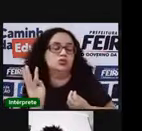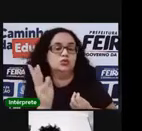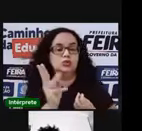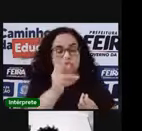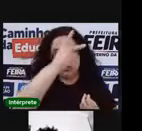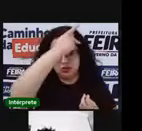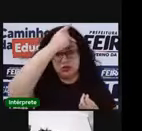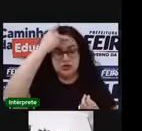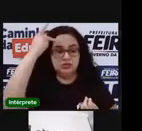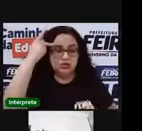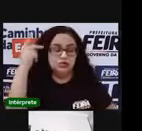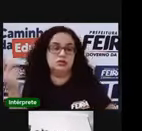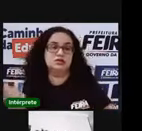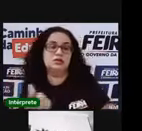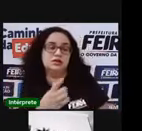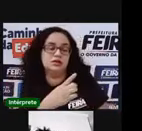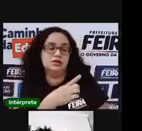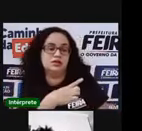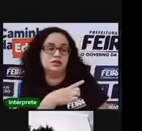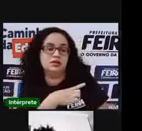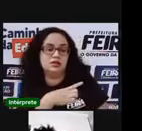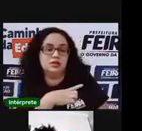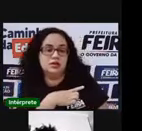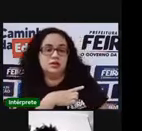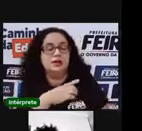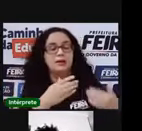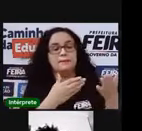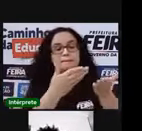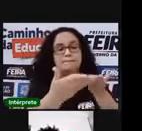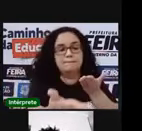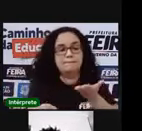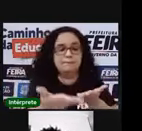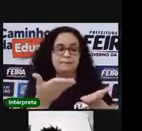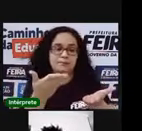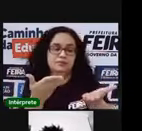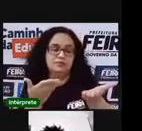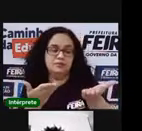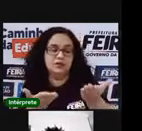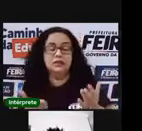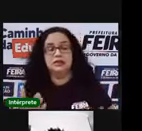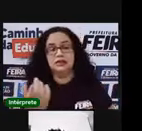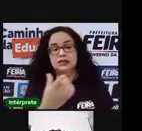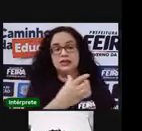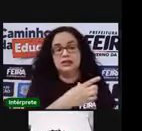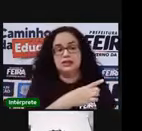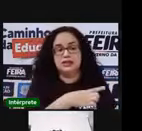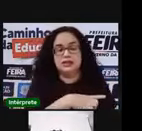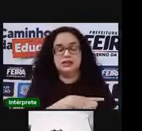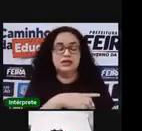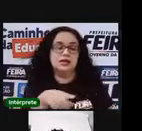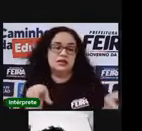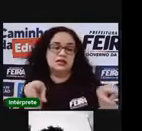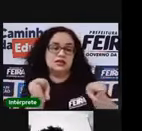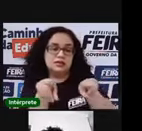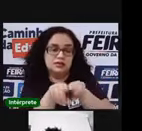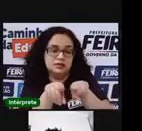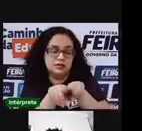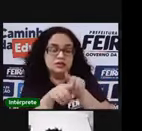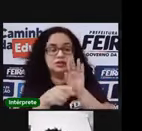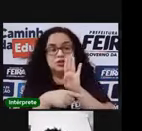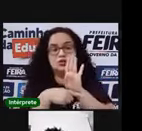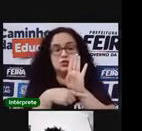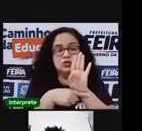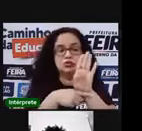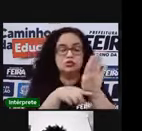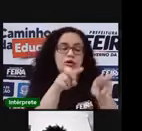mundo tenha. Isso é partilhar com coerência, né? Isso é promover. Isso também é ser solidário. Por isso